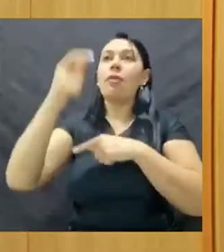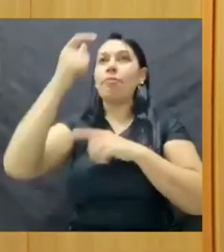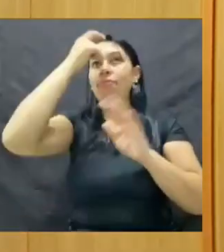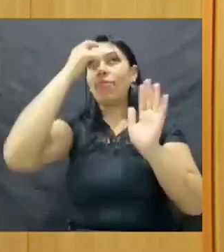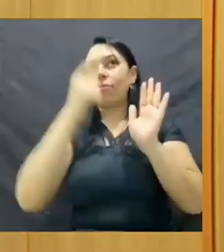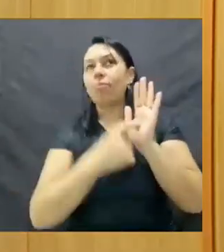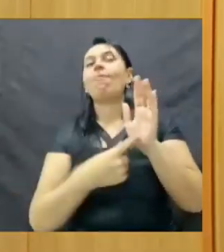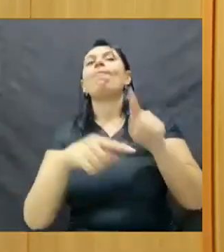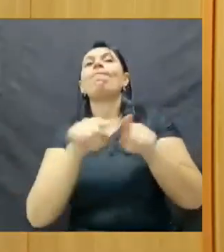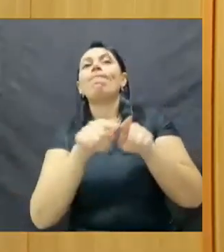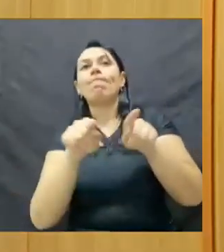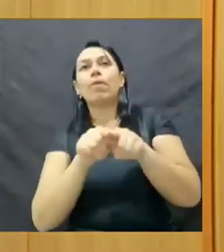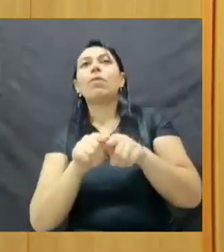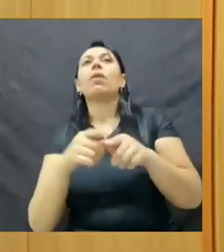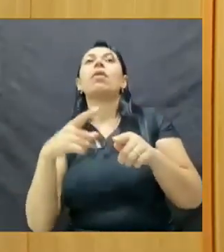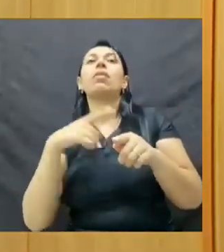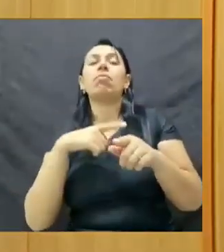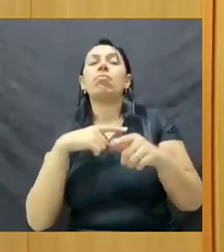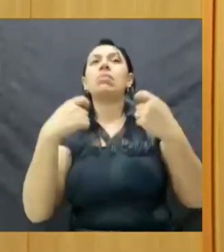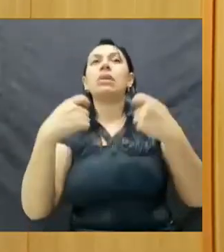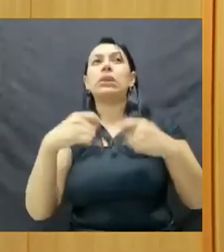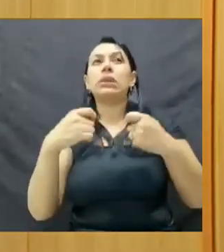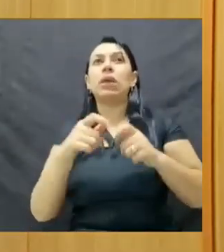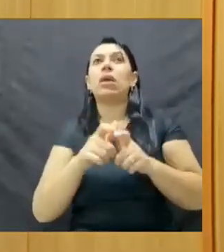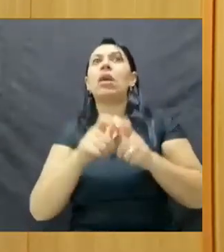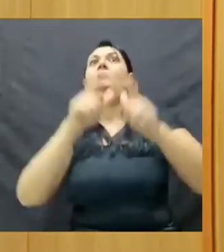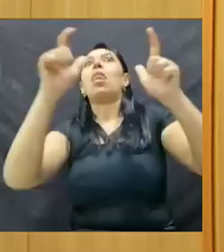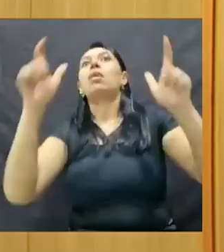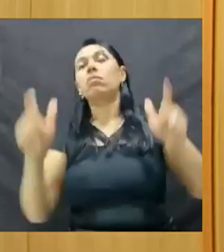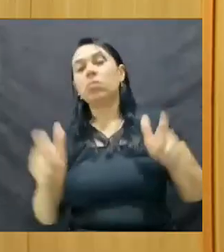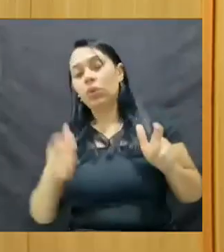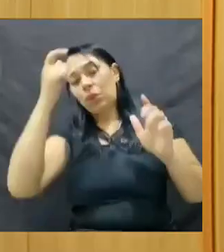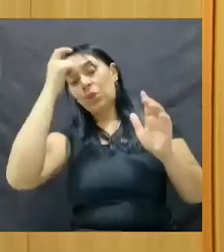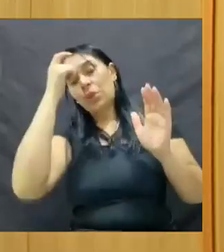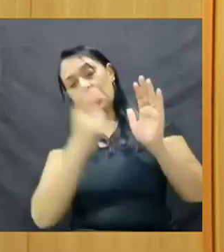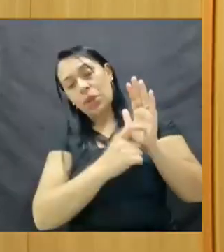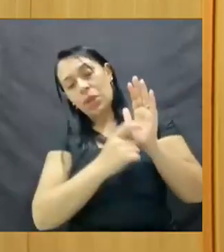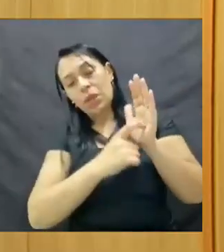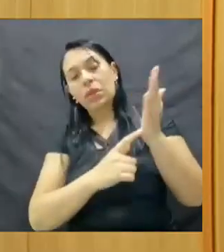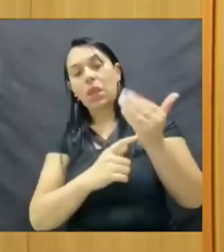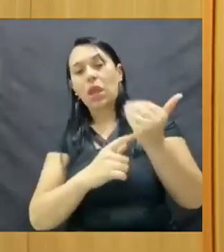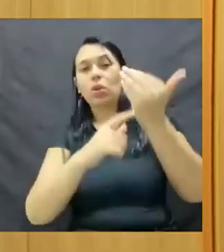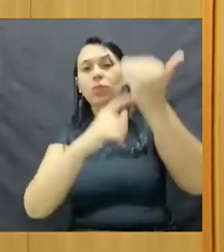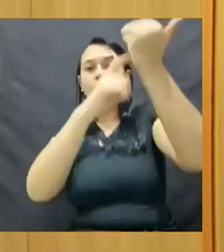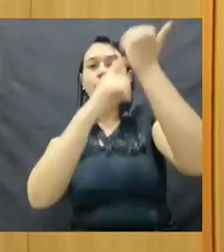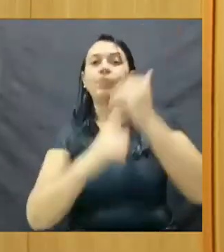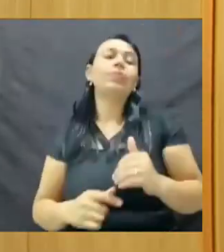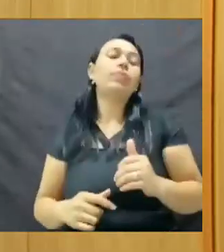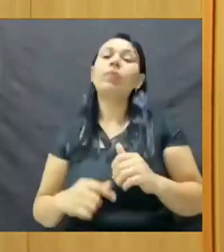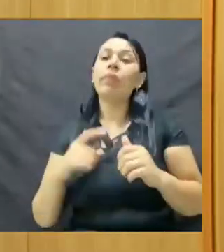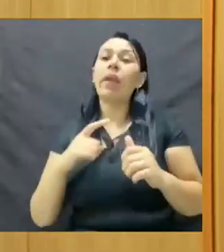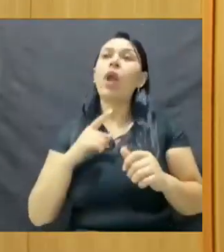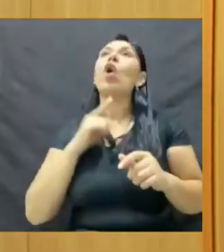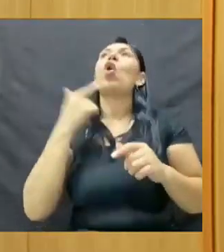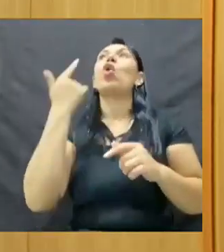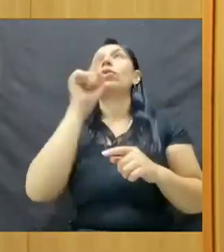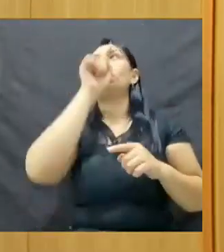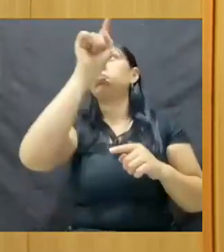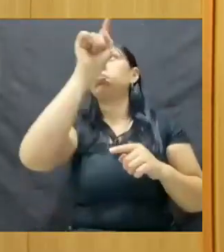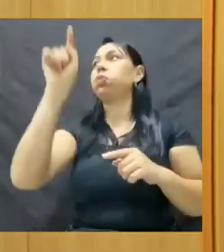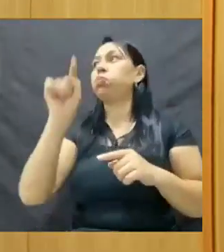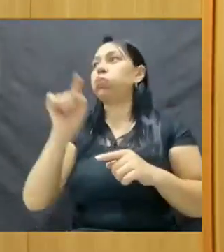o que está mais em destaque, em voga aí pela tecnologia. A gente tem outros pontos que também precisamos melhorar, mas a